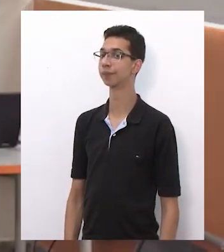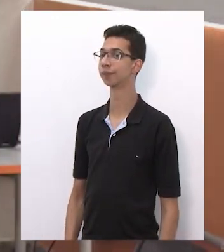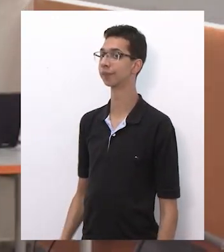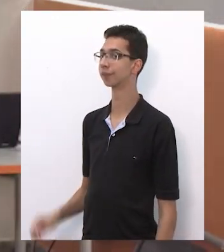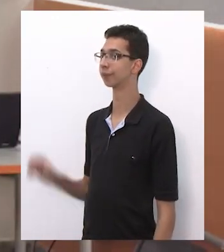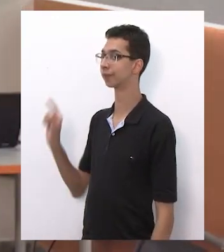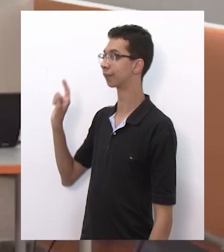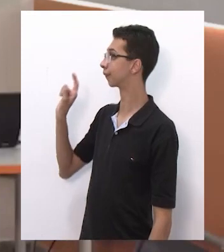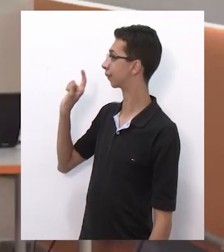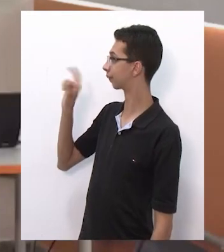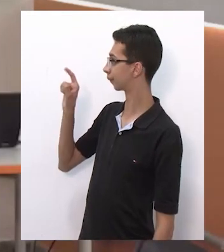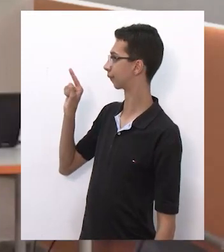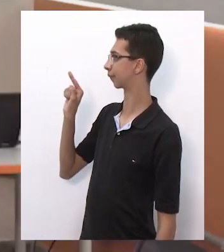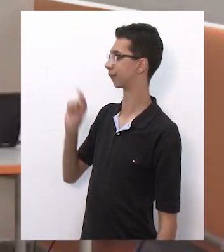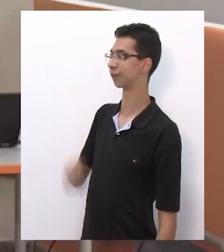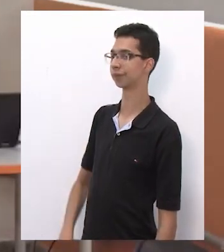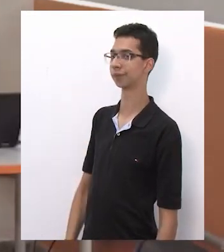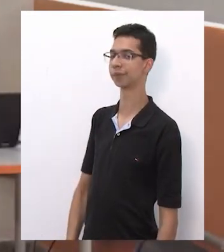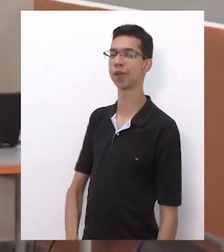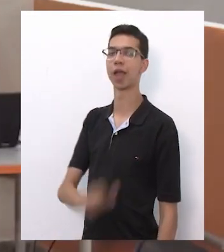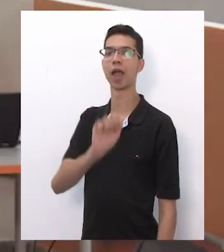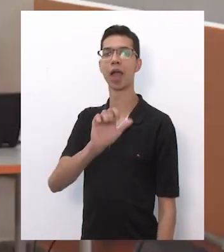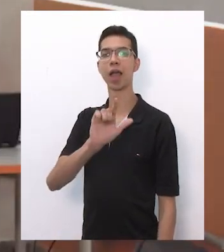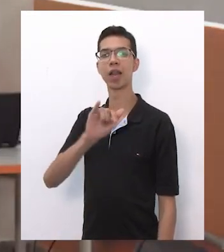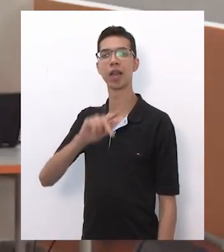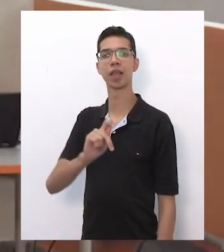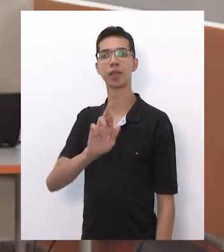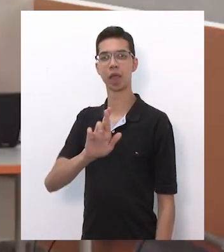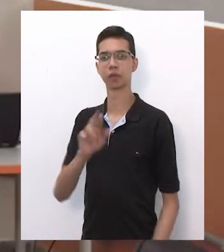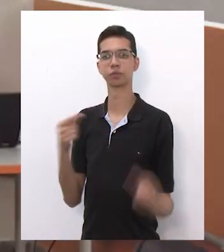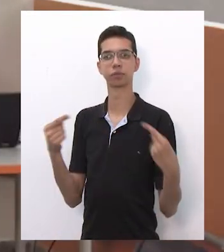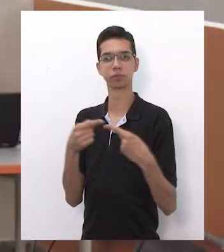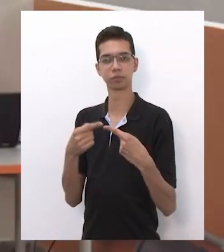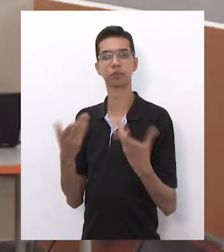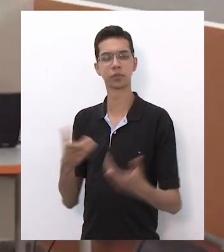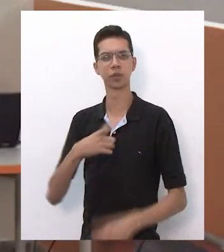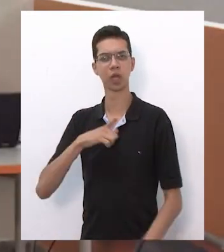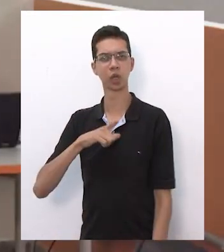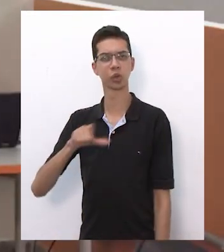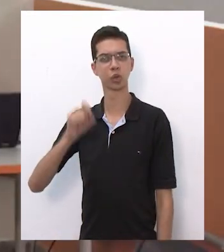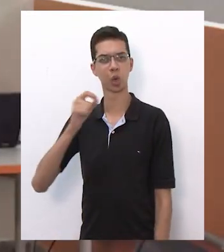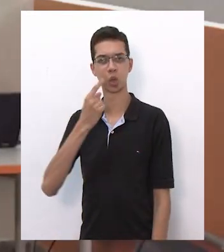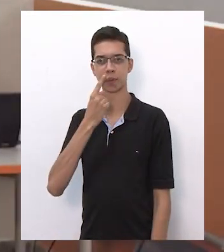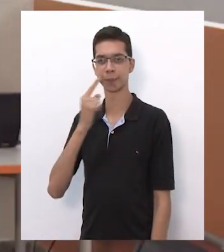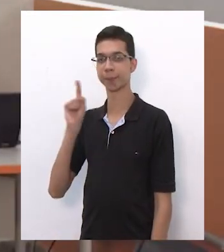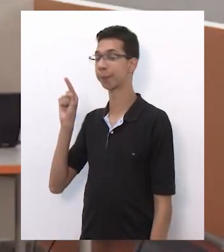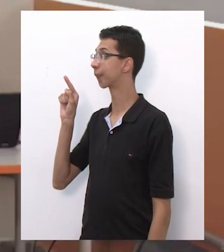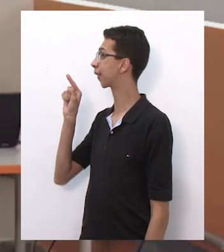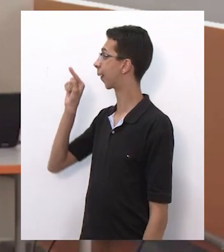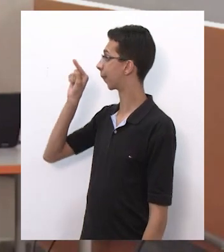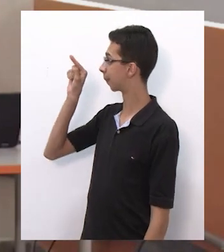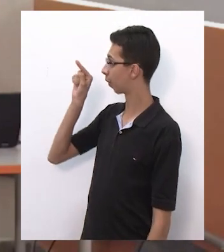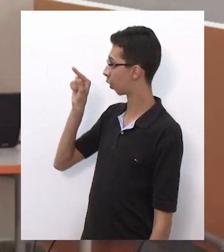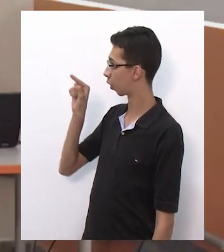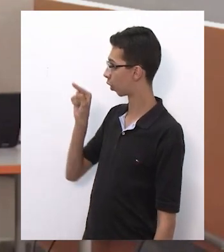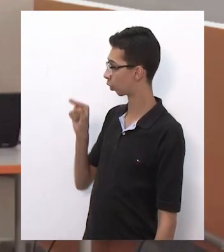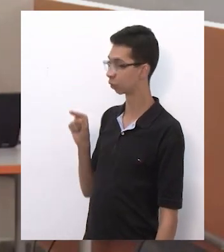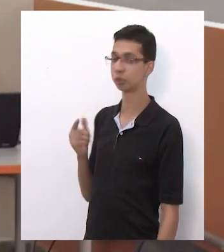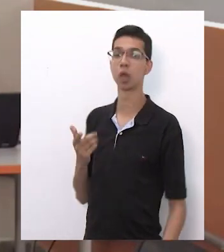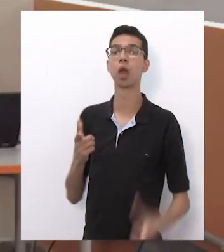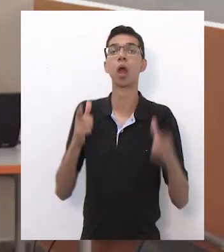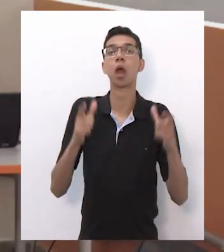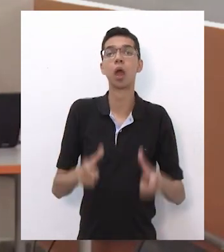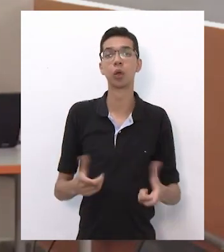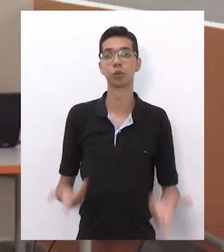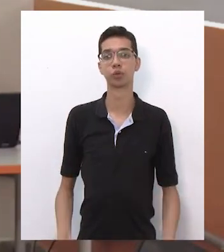alinhar, que está aqui. Ao clicar em alinhar, ele me deu algumas opções. Vejam que nesses pontos ele me diz, quer que alinhe aqui no meio?